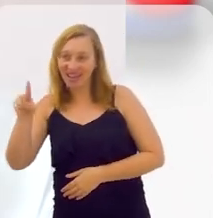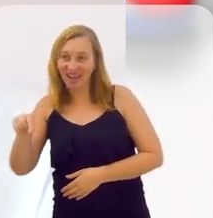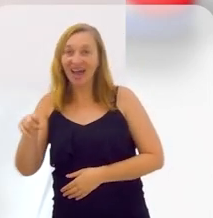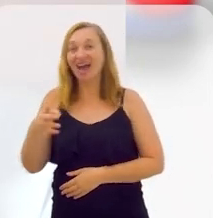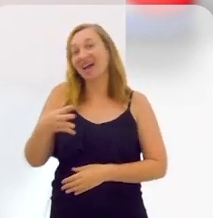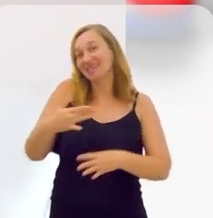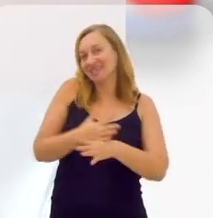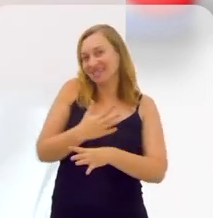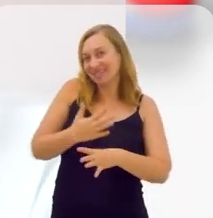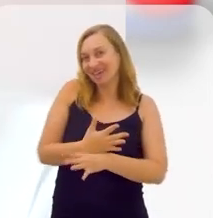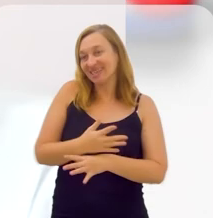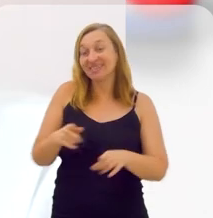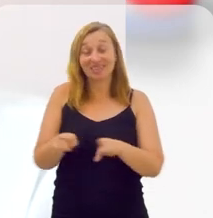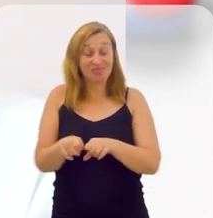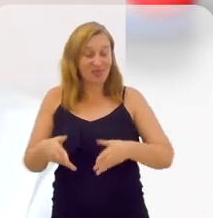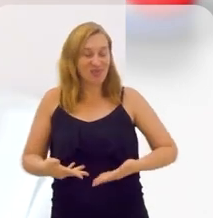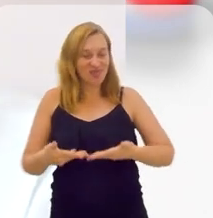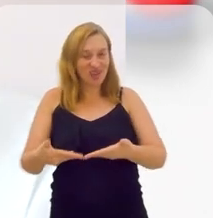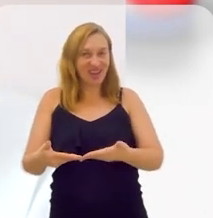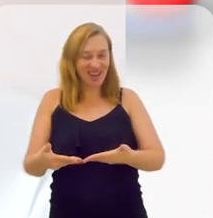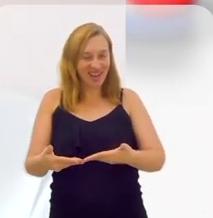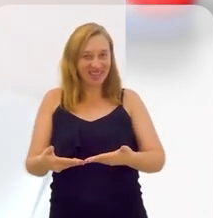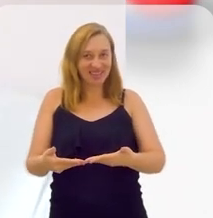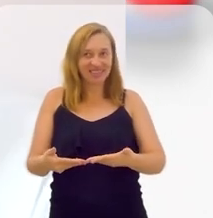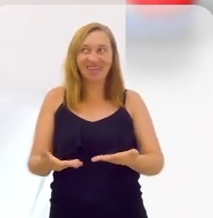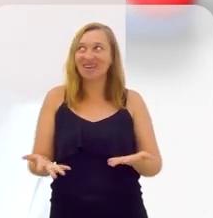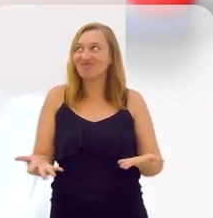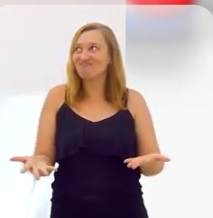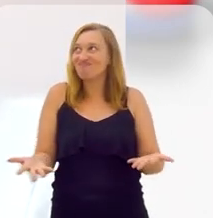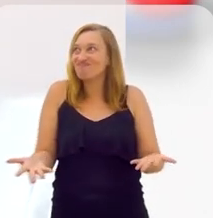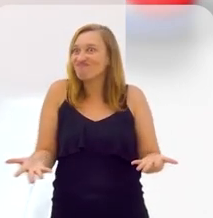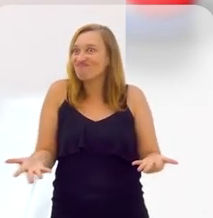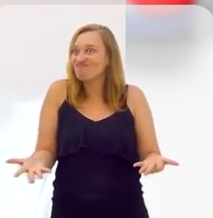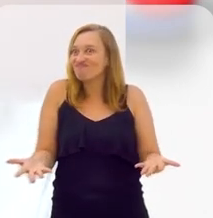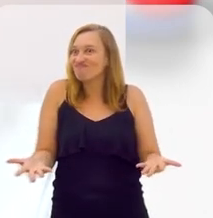venham conhecer a cidade, que também oferece